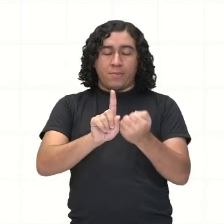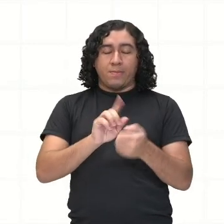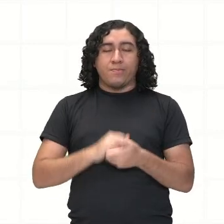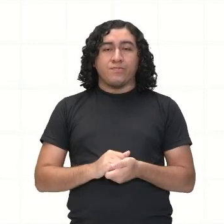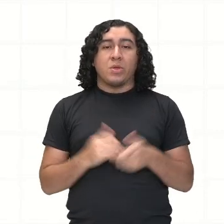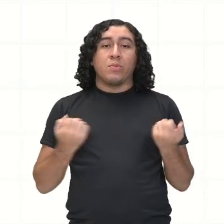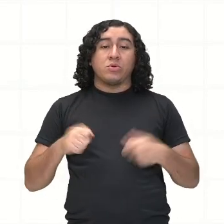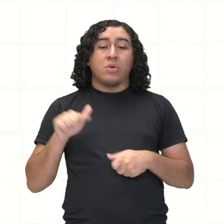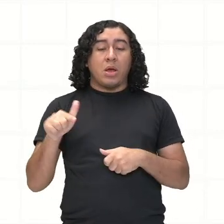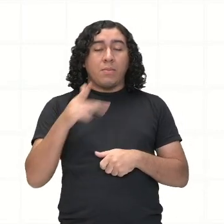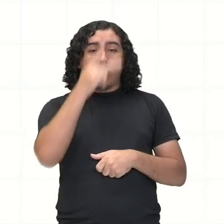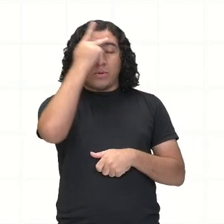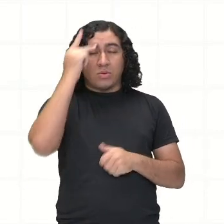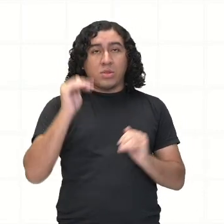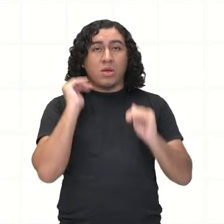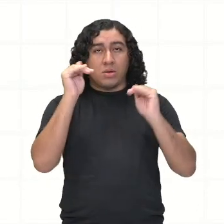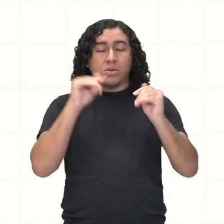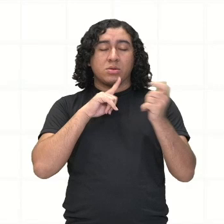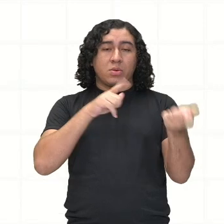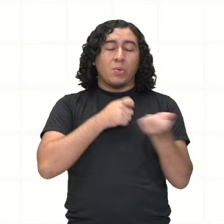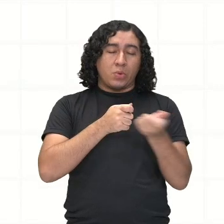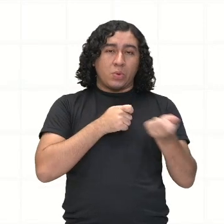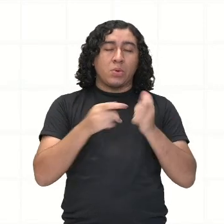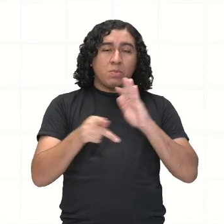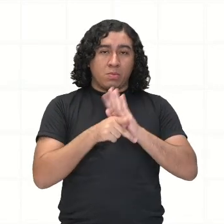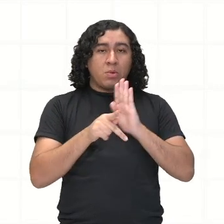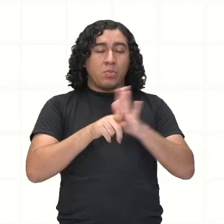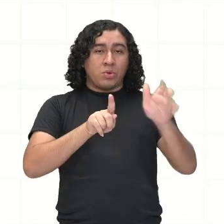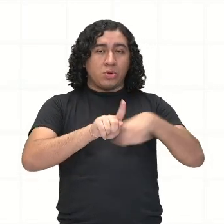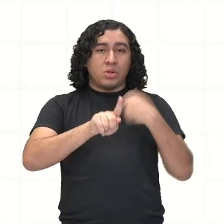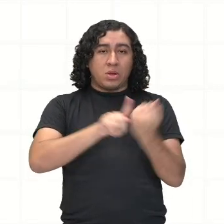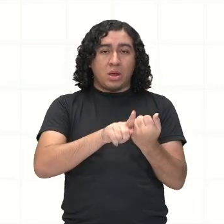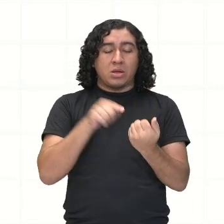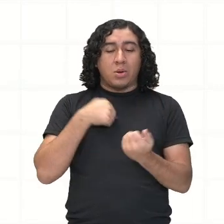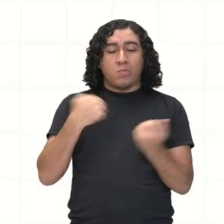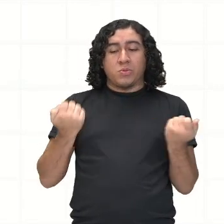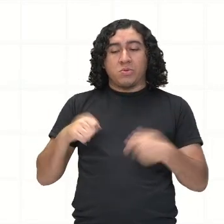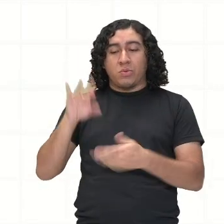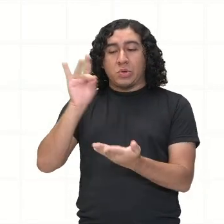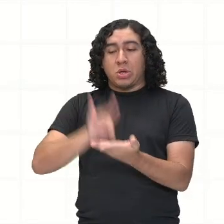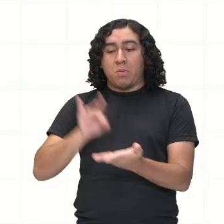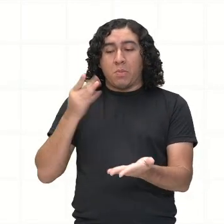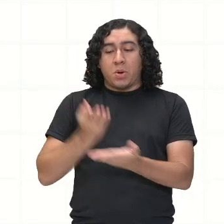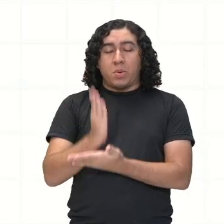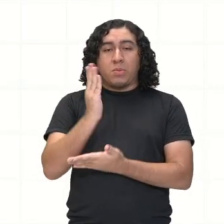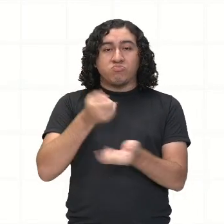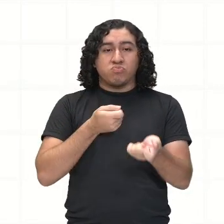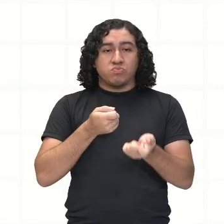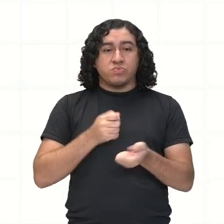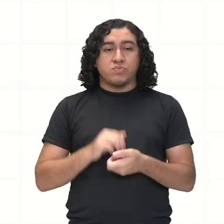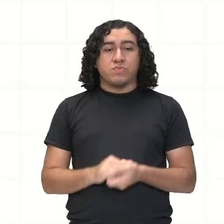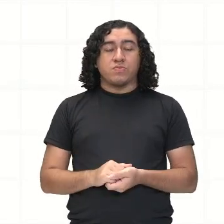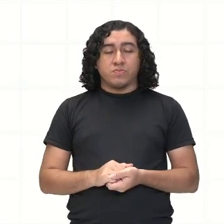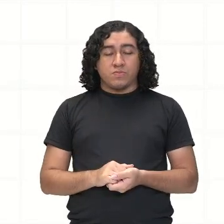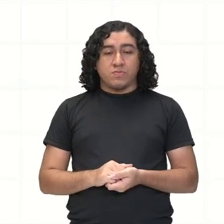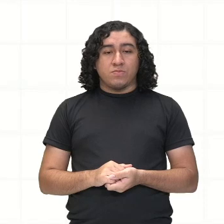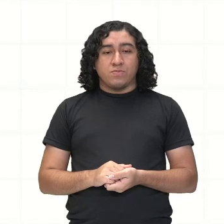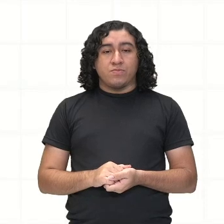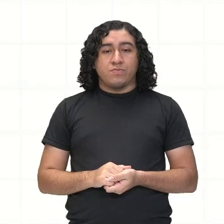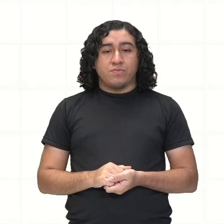manter no poder, eu tenho que manter o quê? A ordem social para eu consolidar o meu poder. Separou o